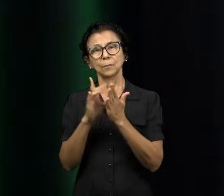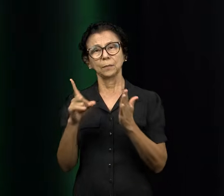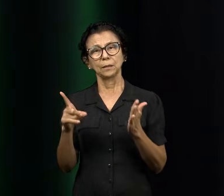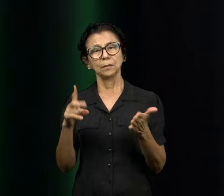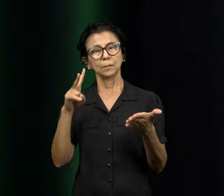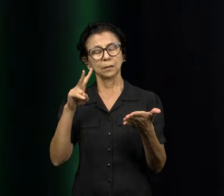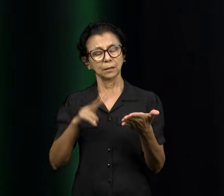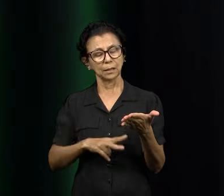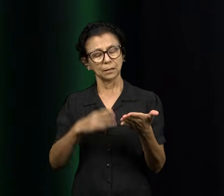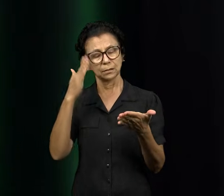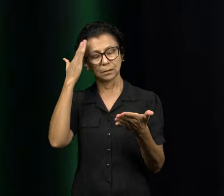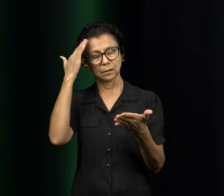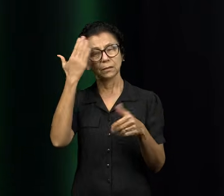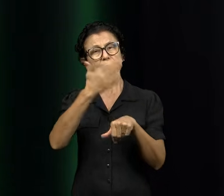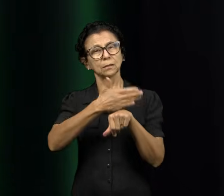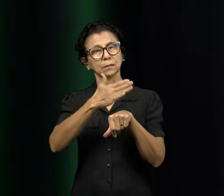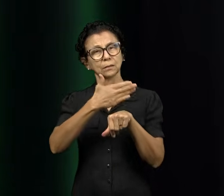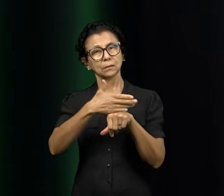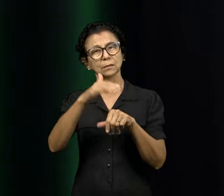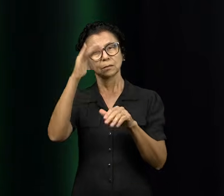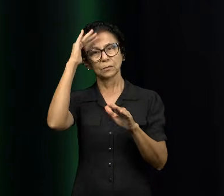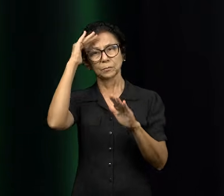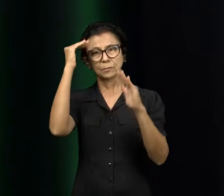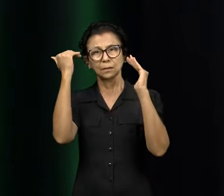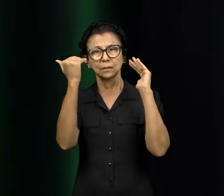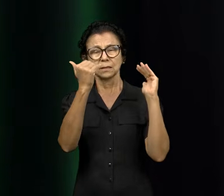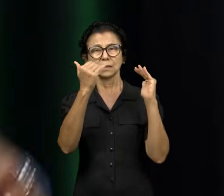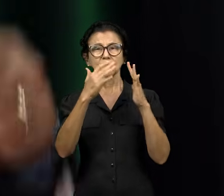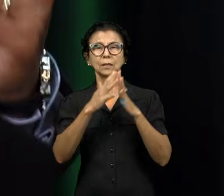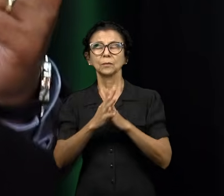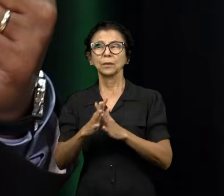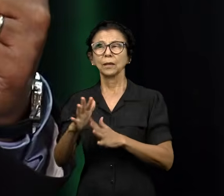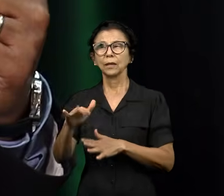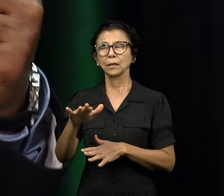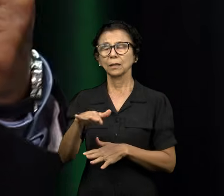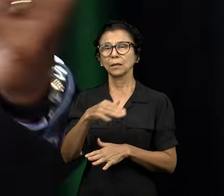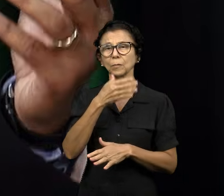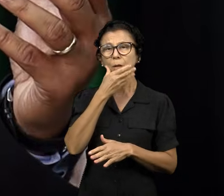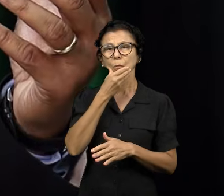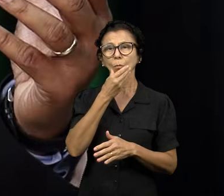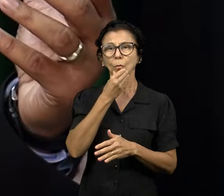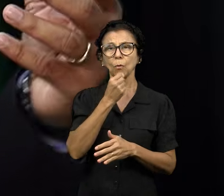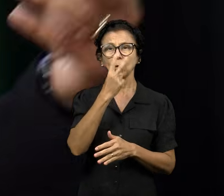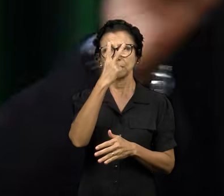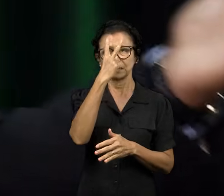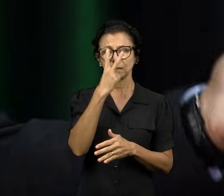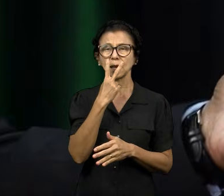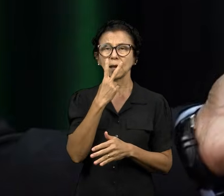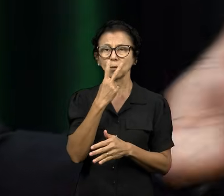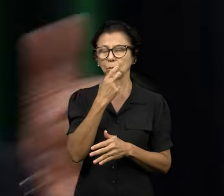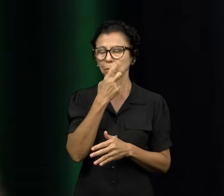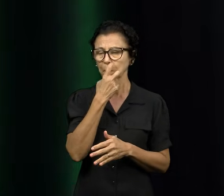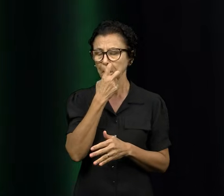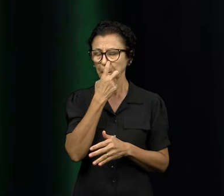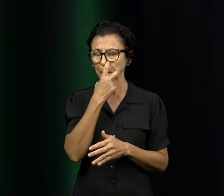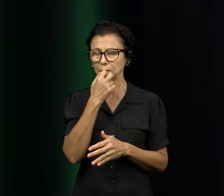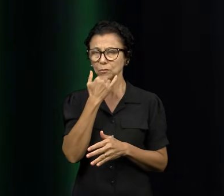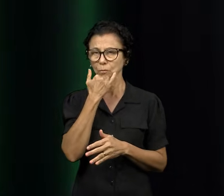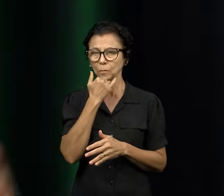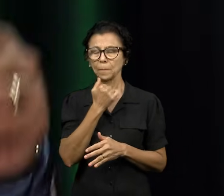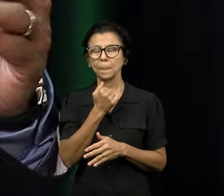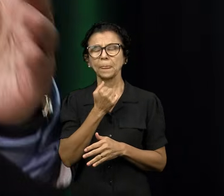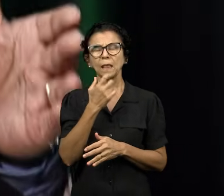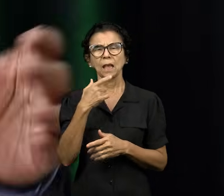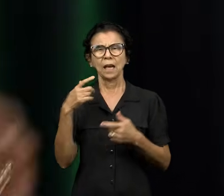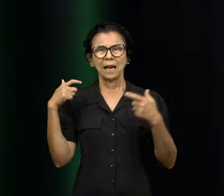de Deus, né? Porque é como o cego lá que deixou a capa, ele não ia voltar para buscar a capa